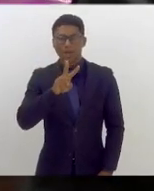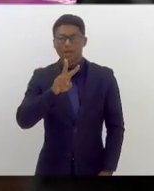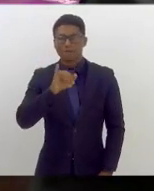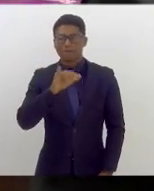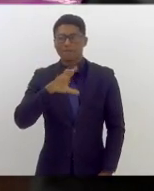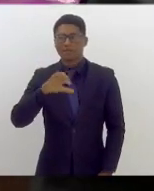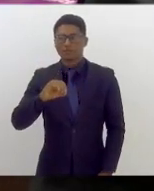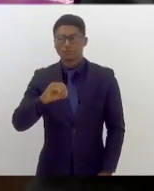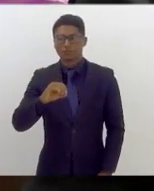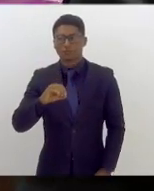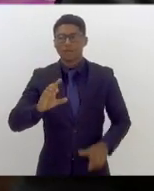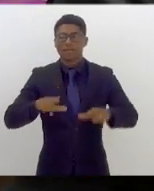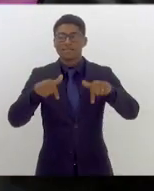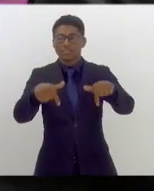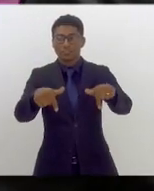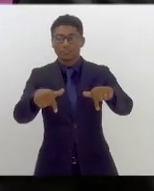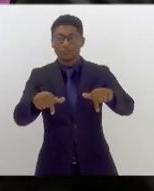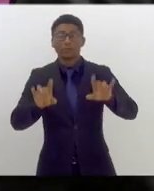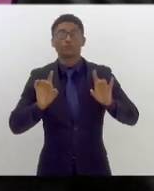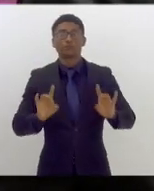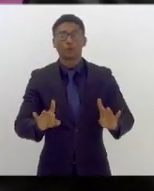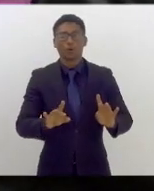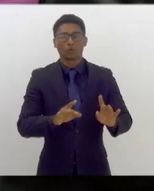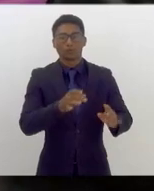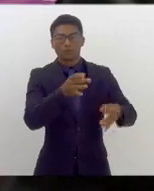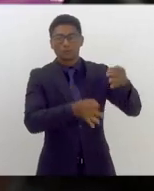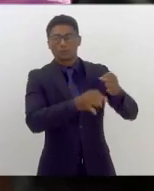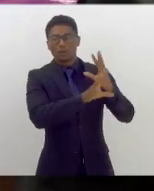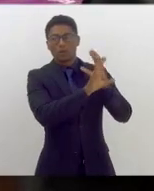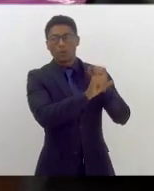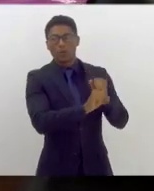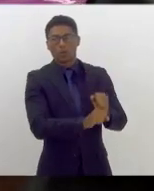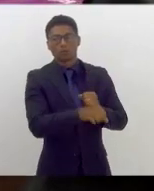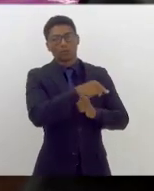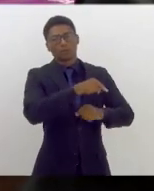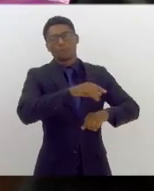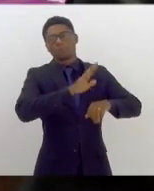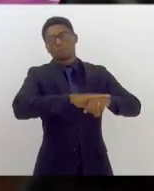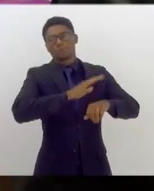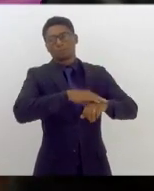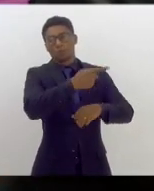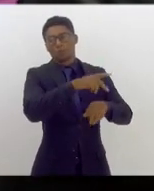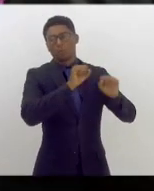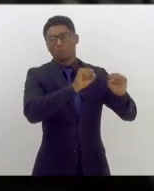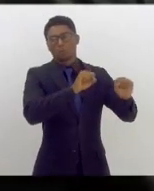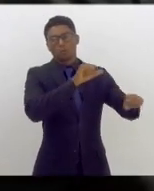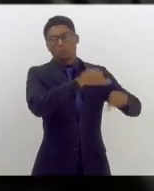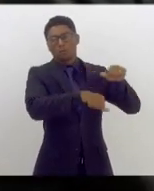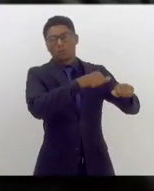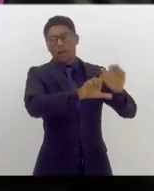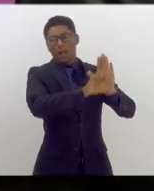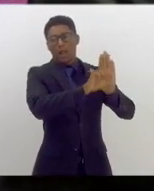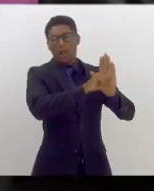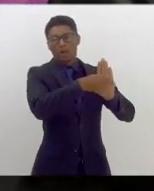só o Tribunal de Contas poderia ter a iniciativa de alterar sua própria lei orgânica